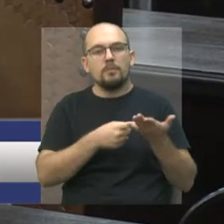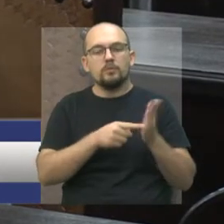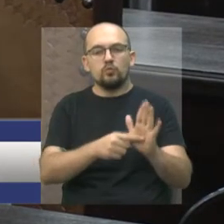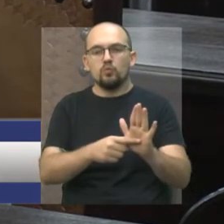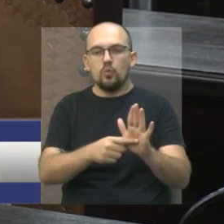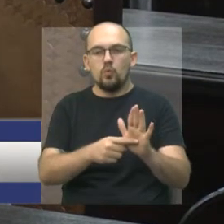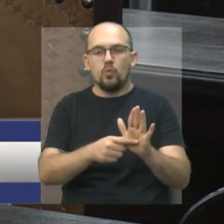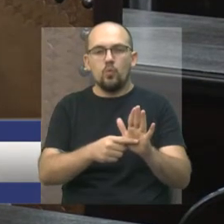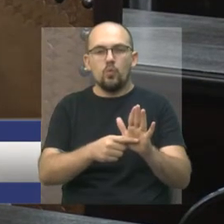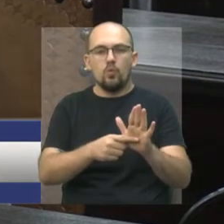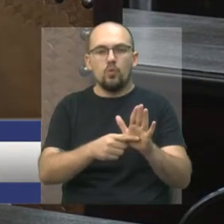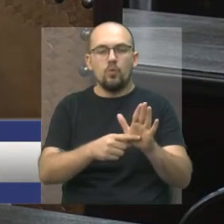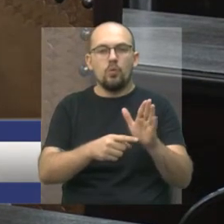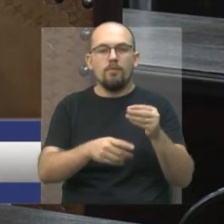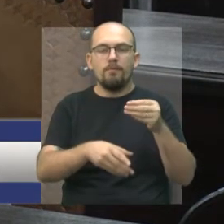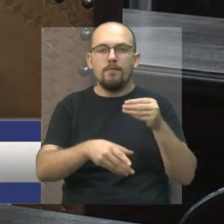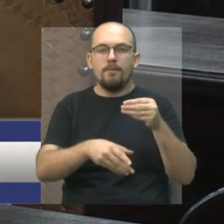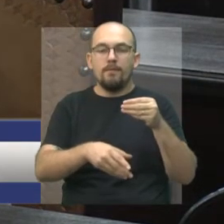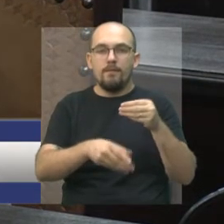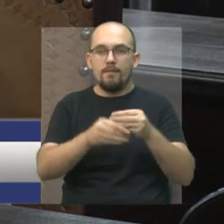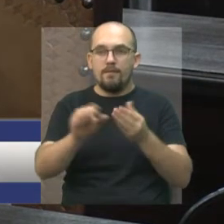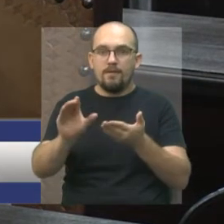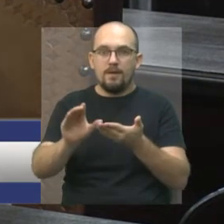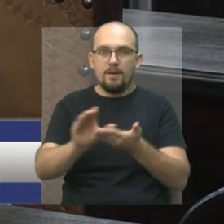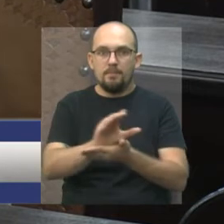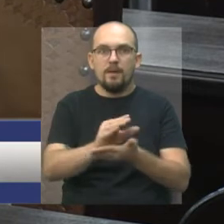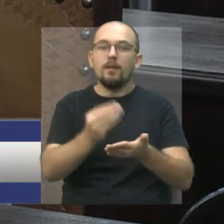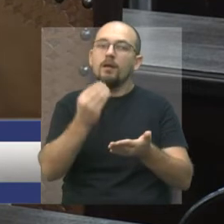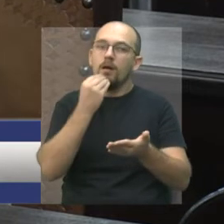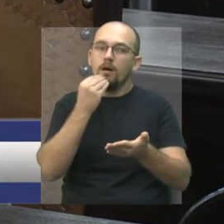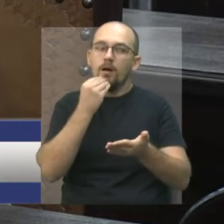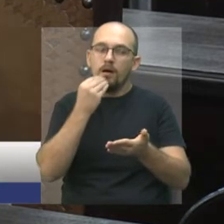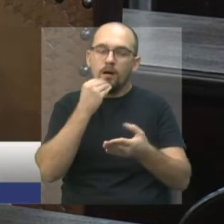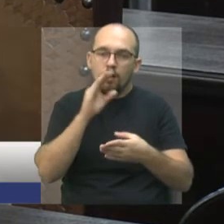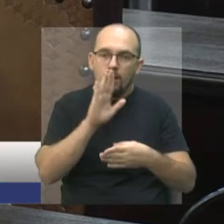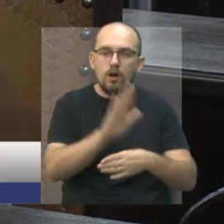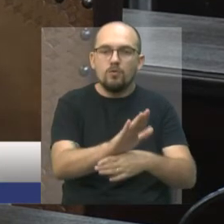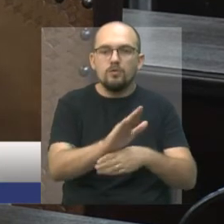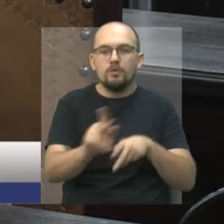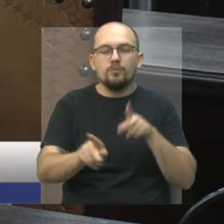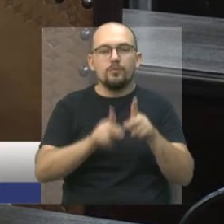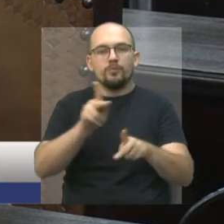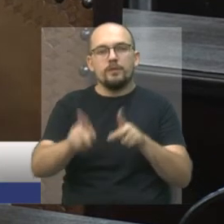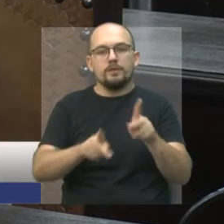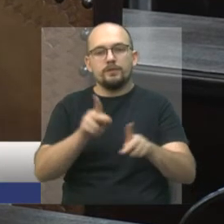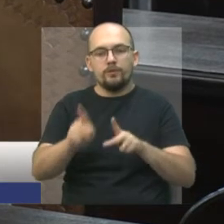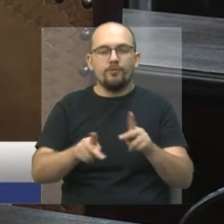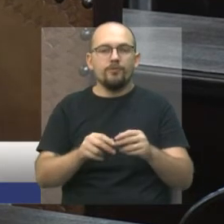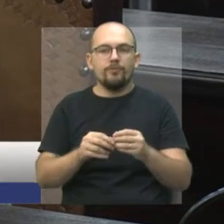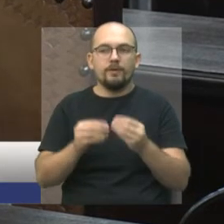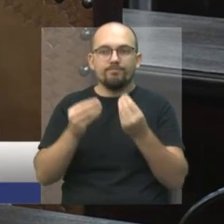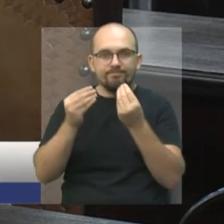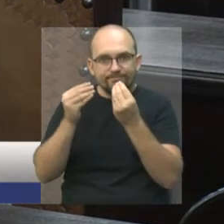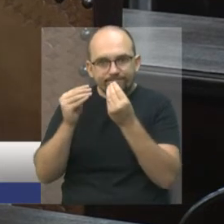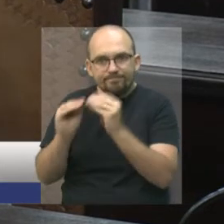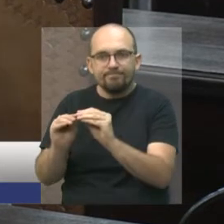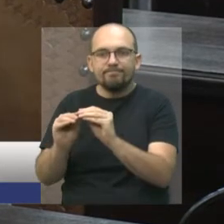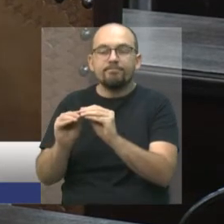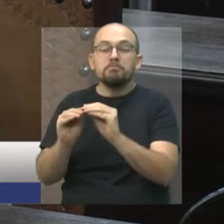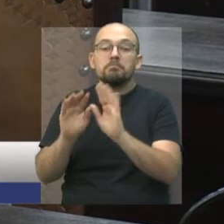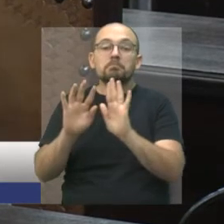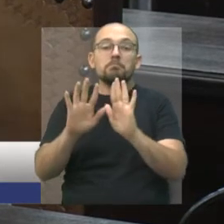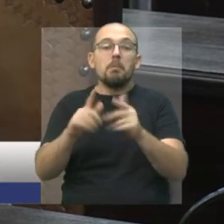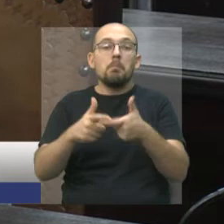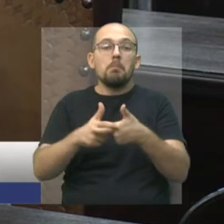emendas que trariam grande benefício à população. A gente vê que a grande maioria